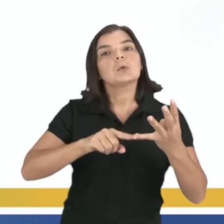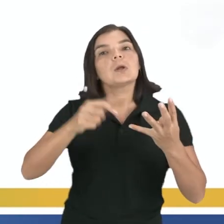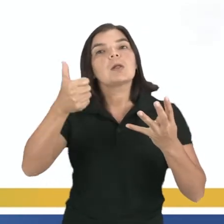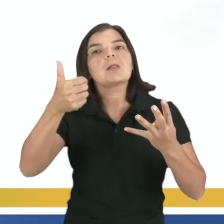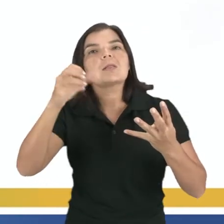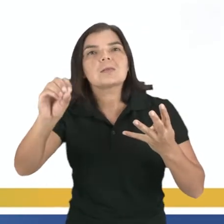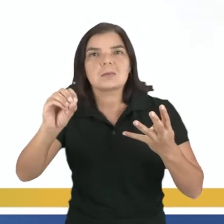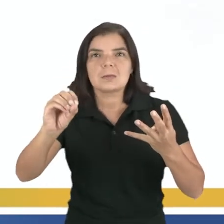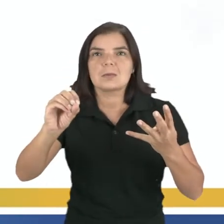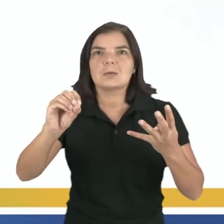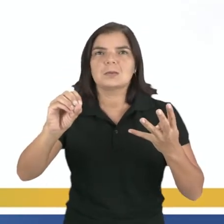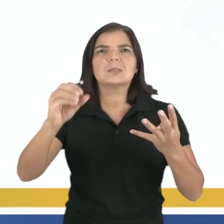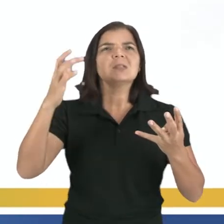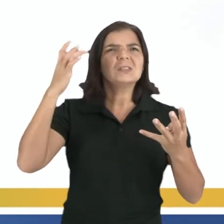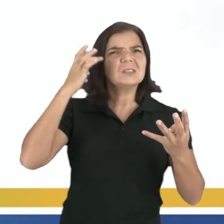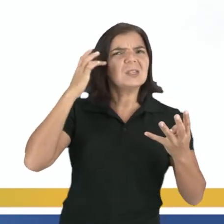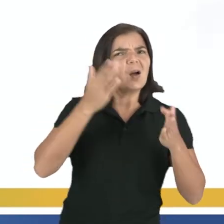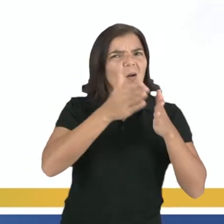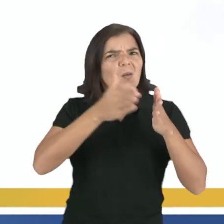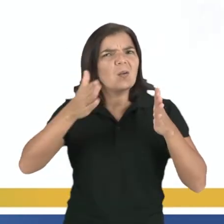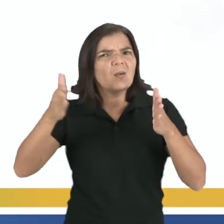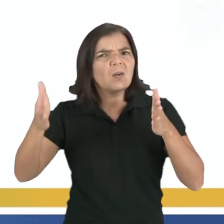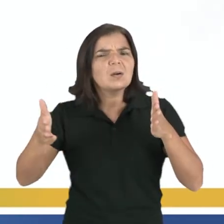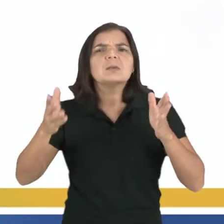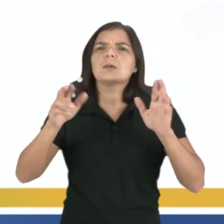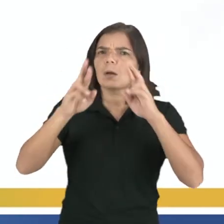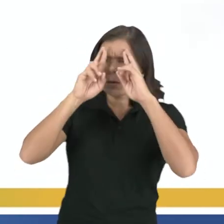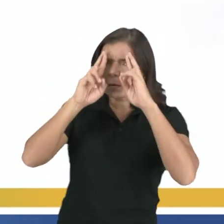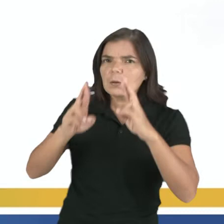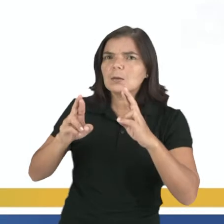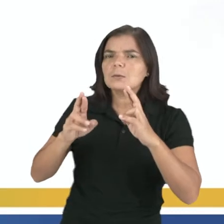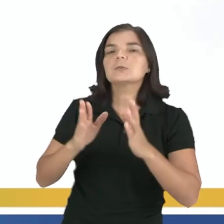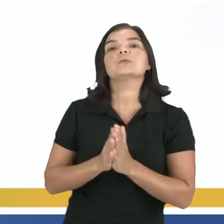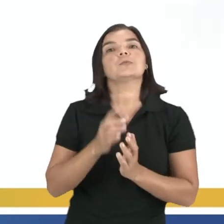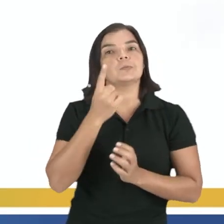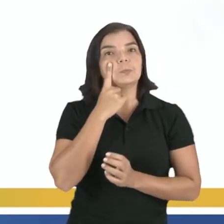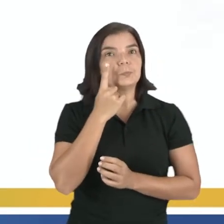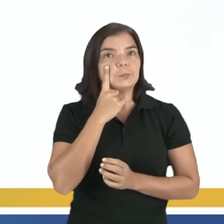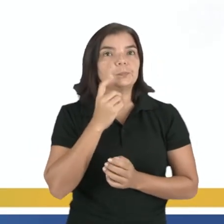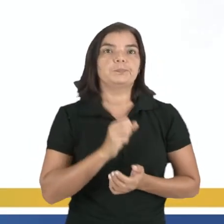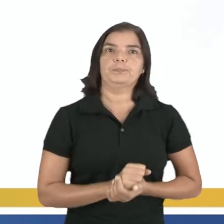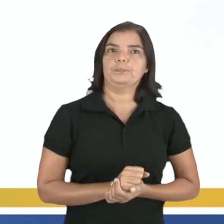10 cubos. Será que tem algum padrão aí que está sendo respeitado? Olha que interessante.